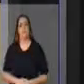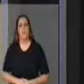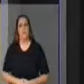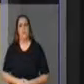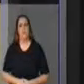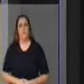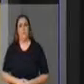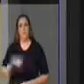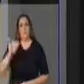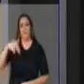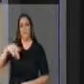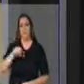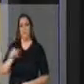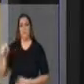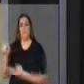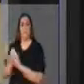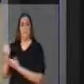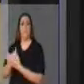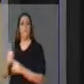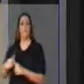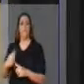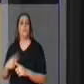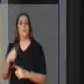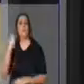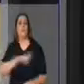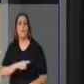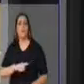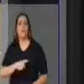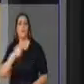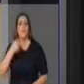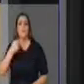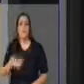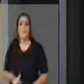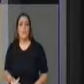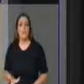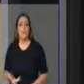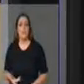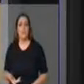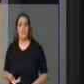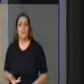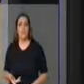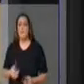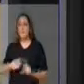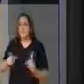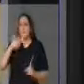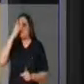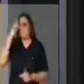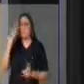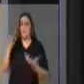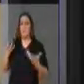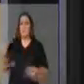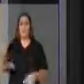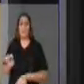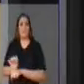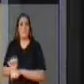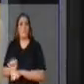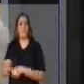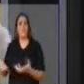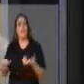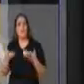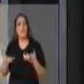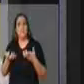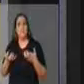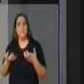encostado porque fica mudo. E ele não quer necessariamente ficar encostado. Ele quer ser